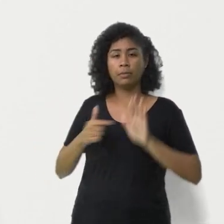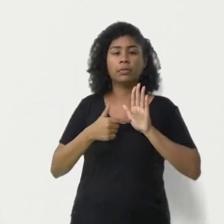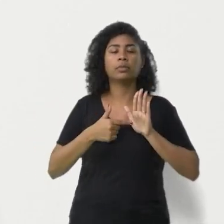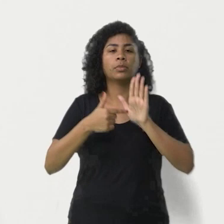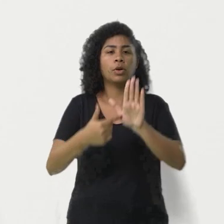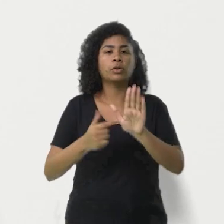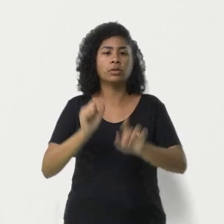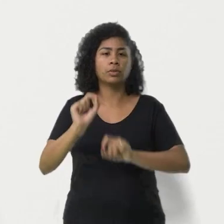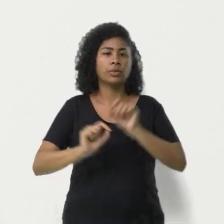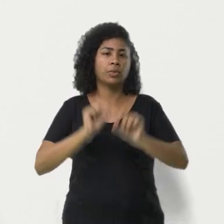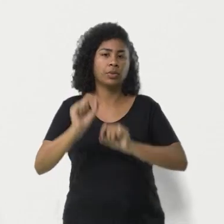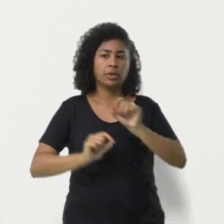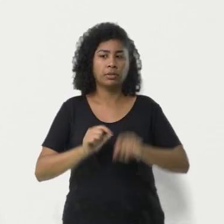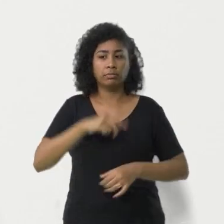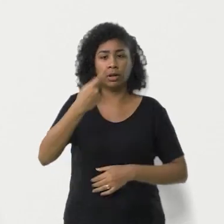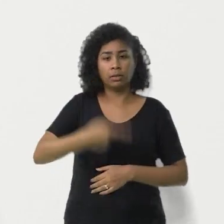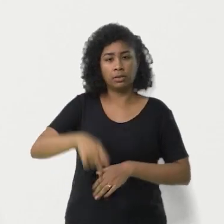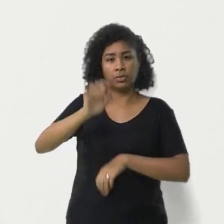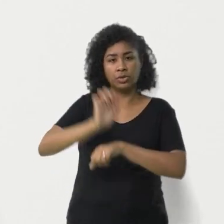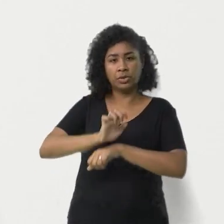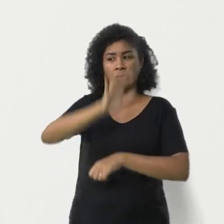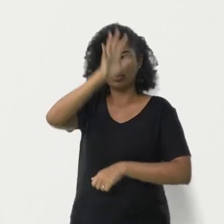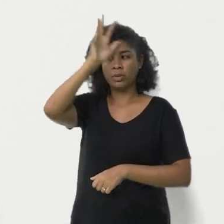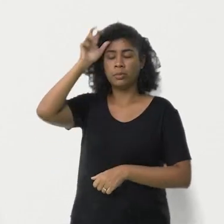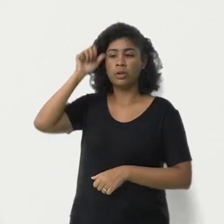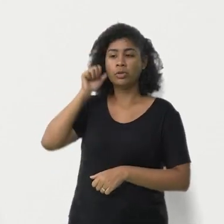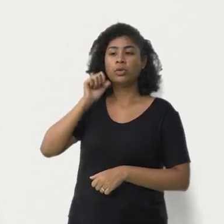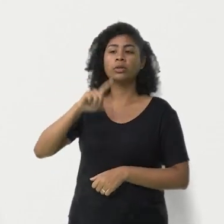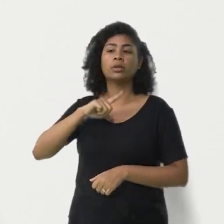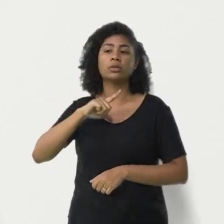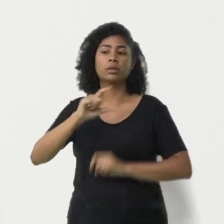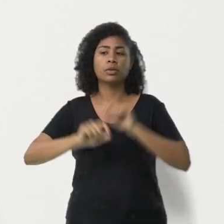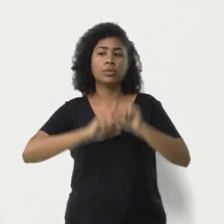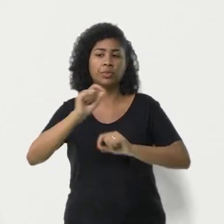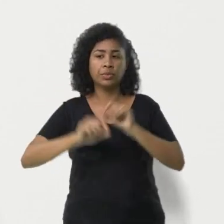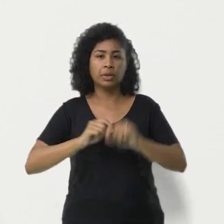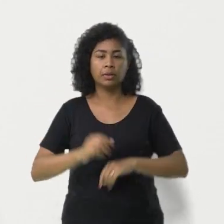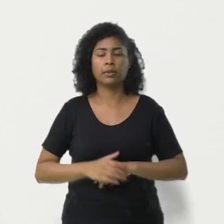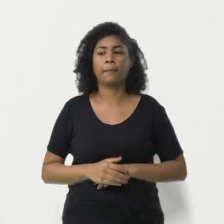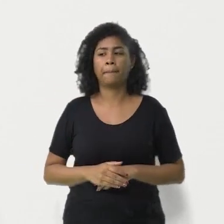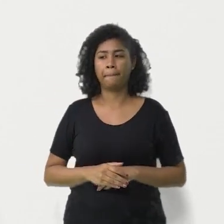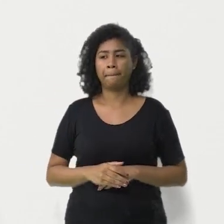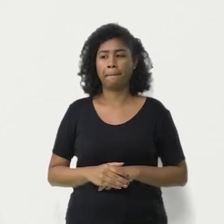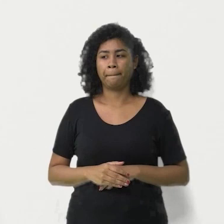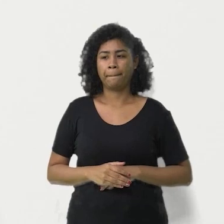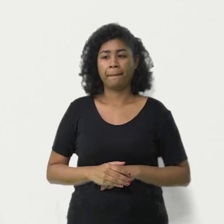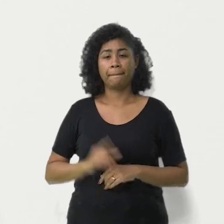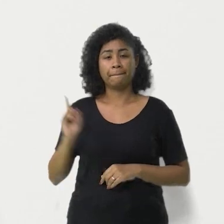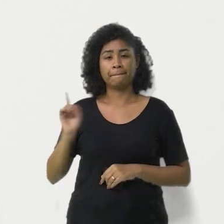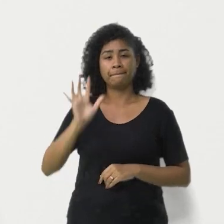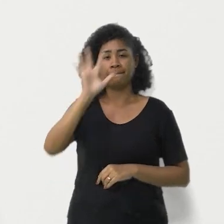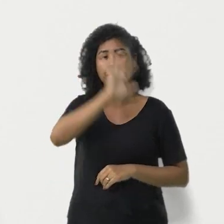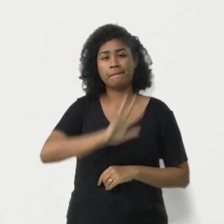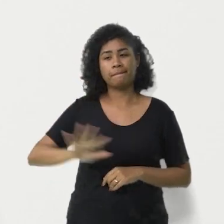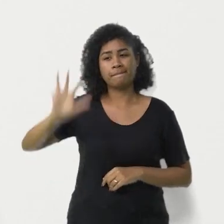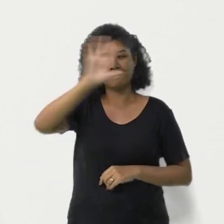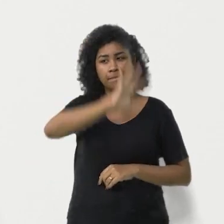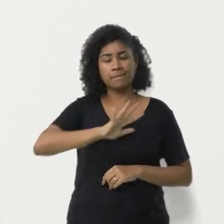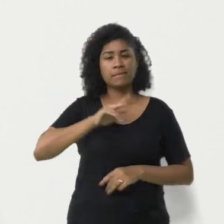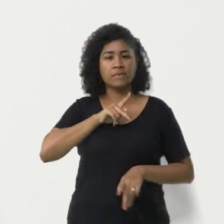verifica que o nosso estado do Amazonas, ele é considerado uma área pouco